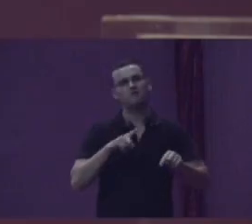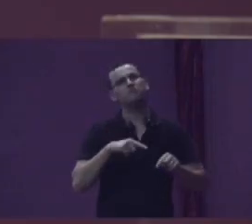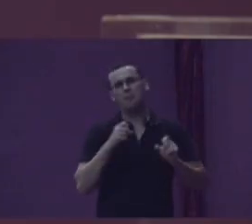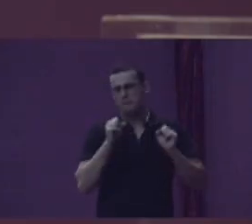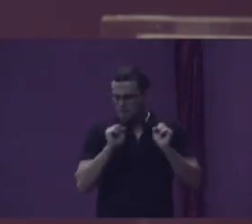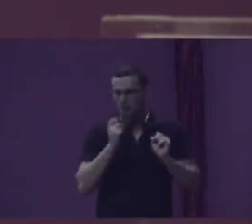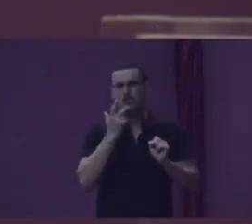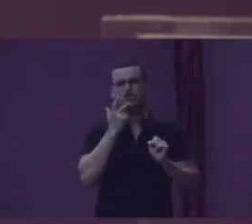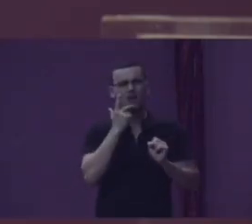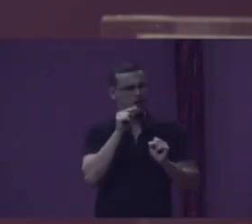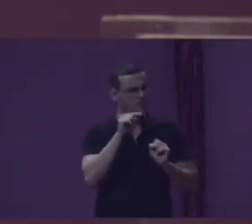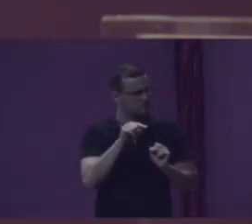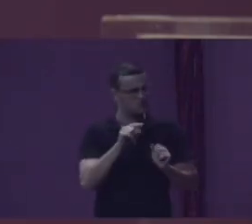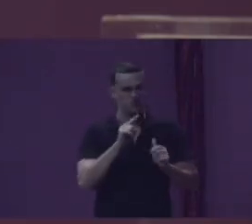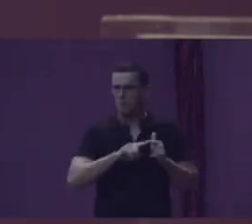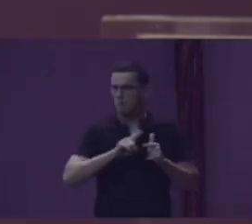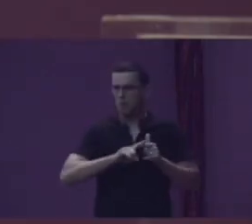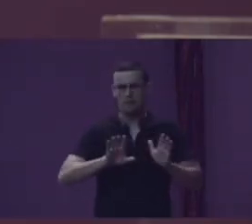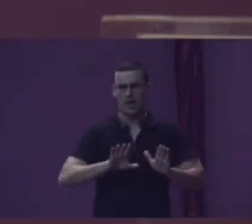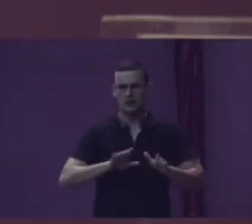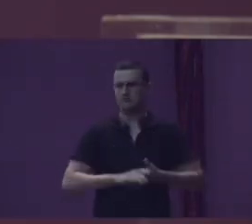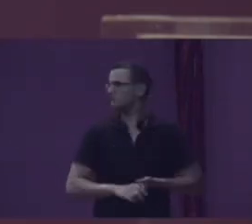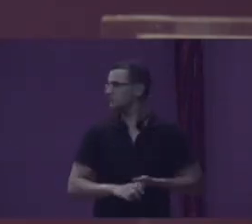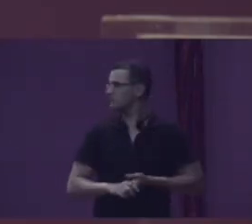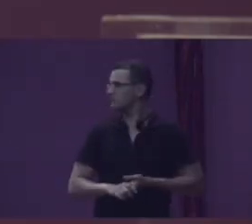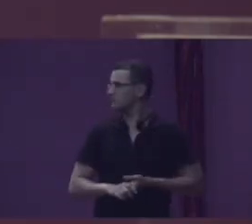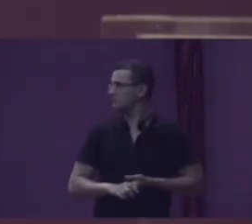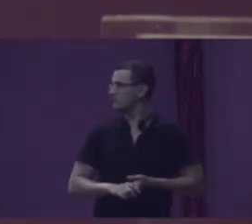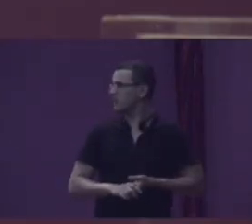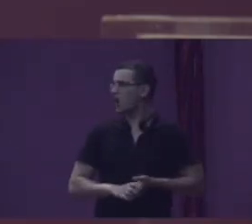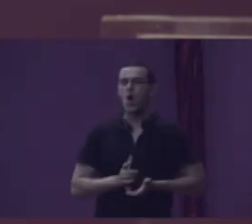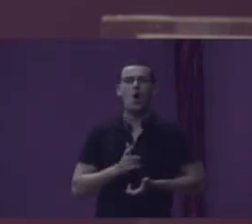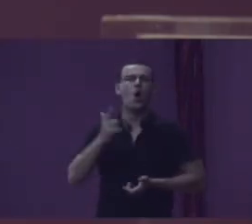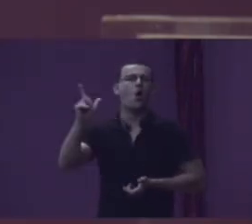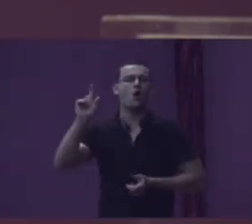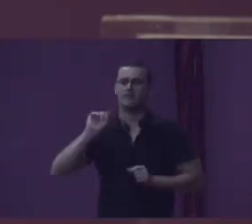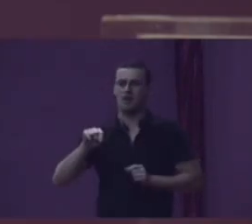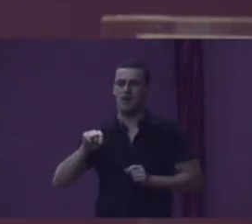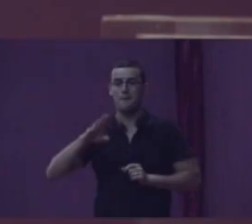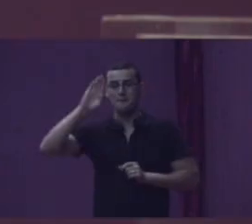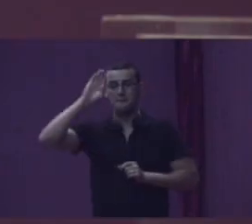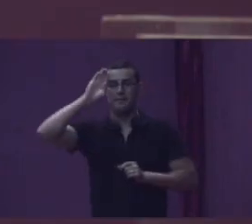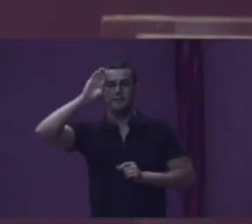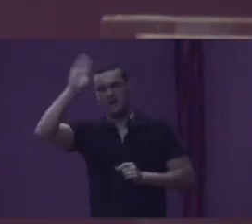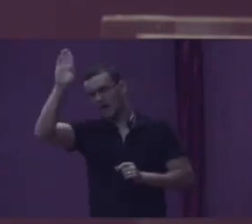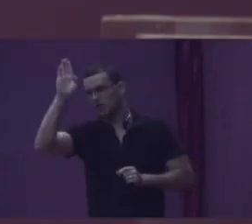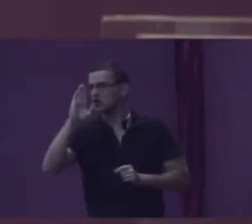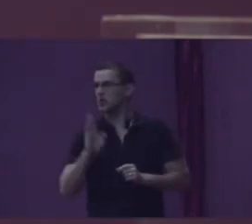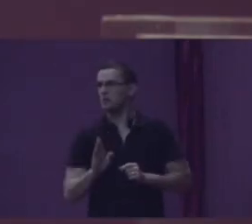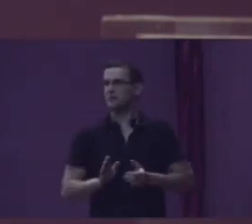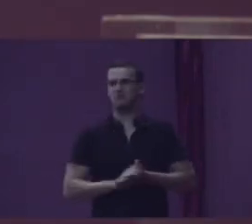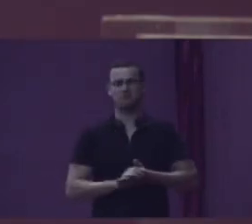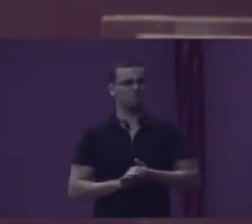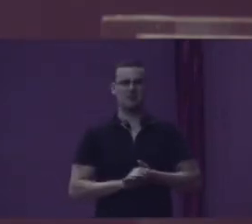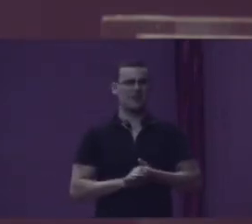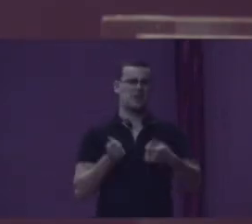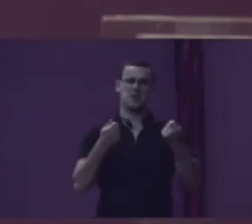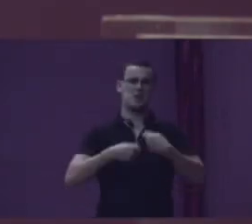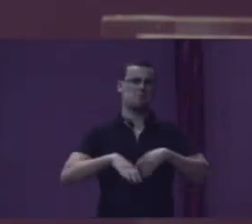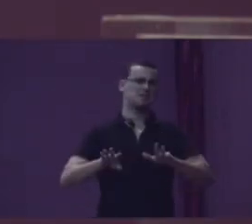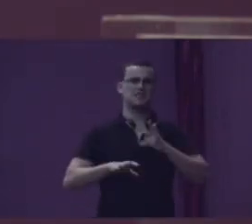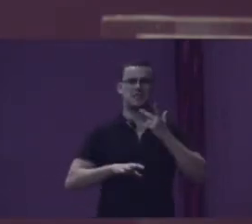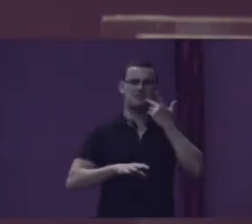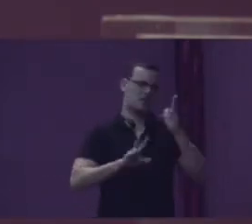problemas. Outras mulheres dizem não, especialmente no Brasil, não precisamos falar disso, já temos problema